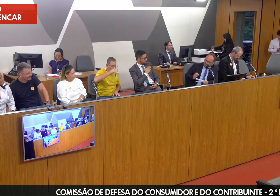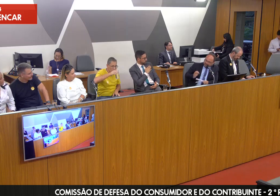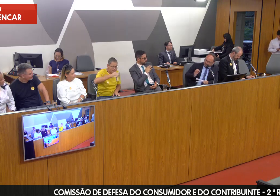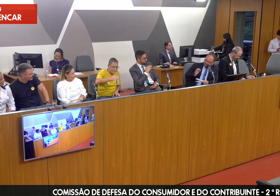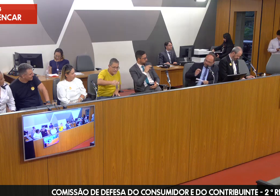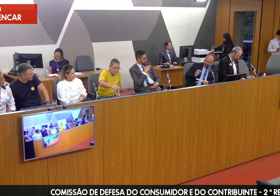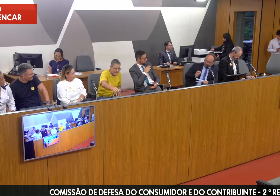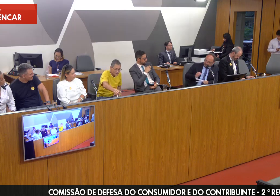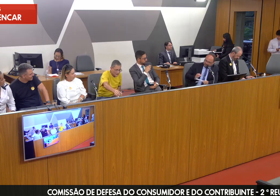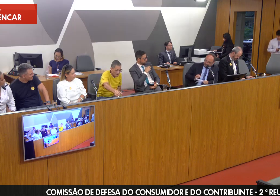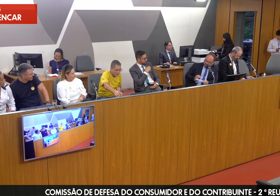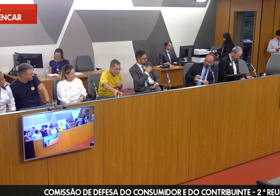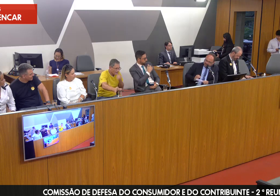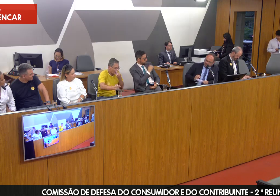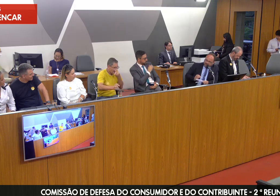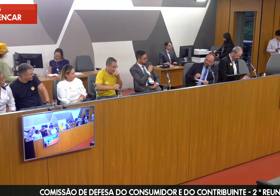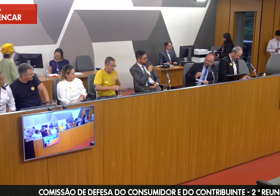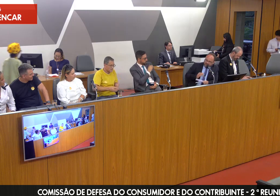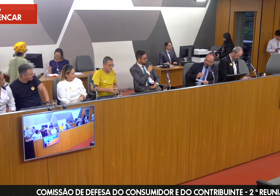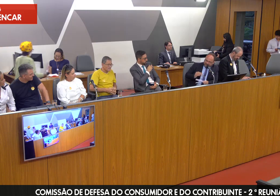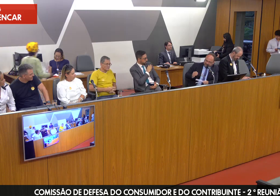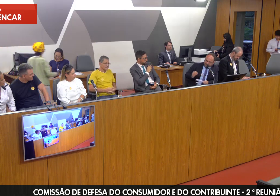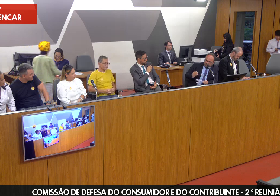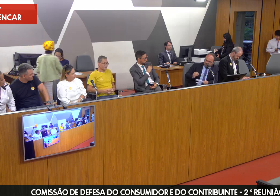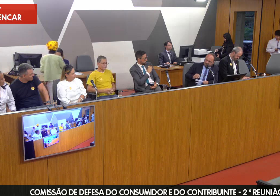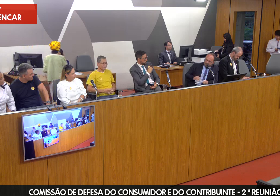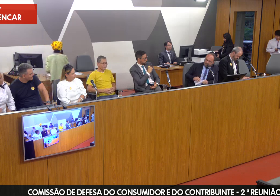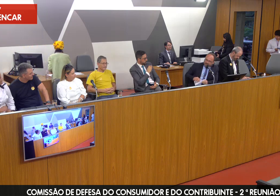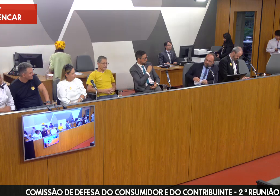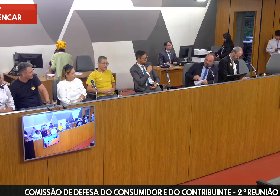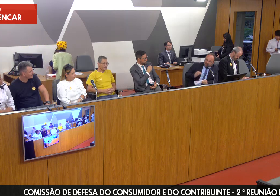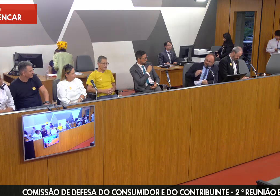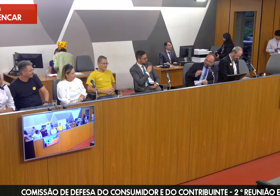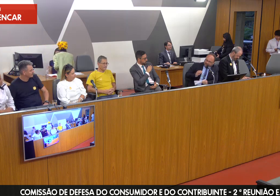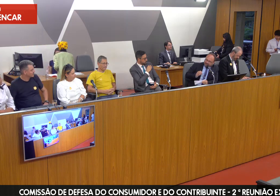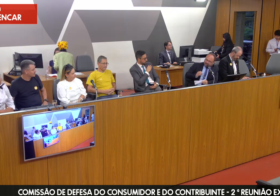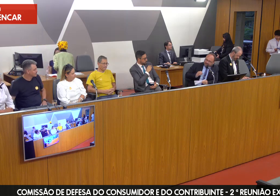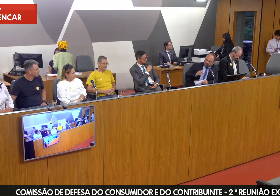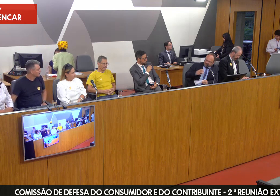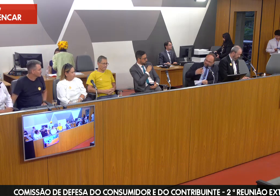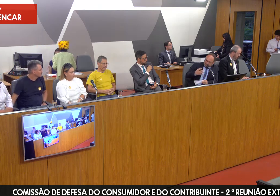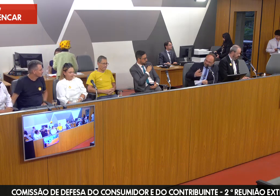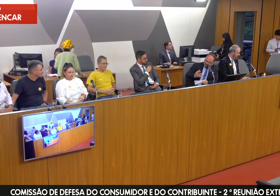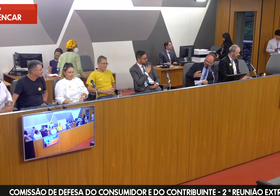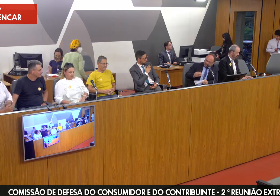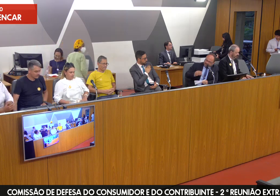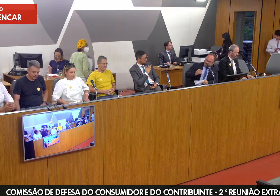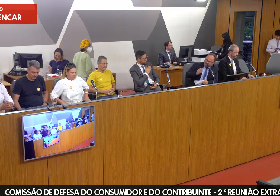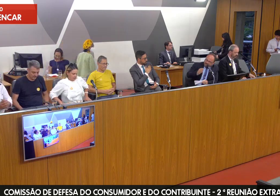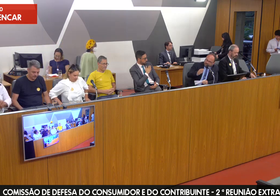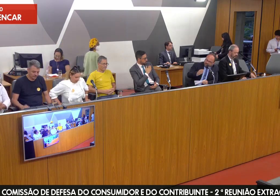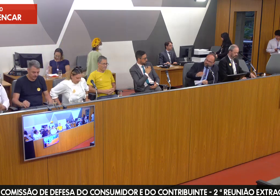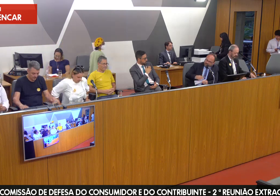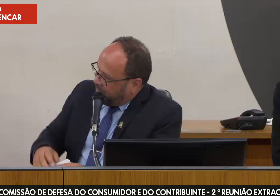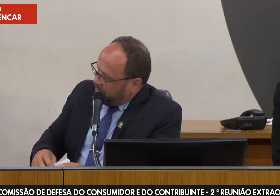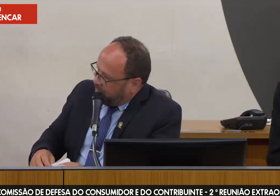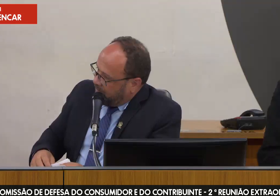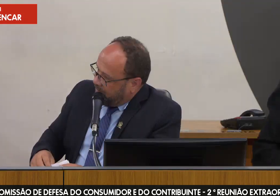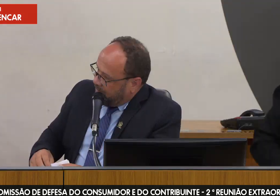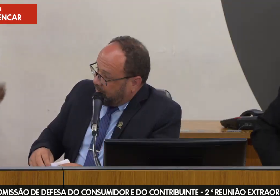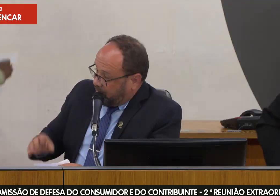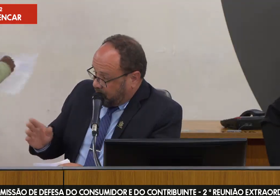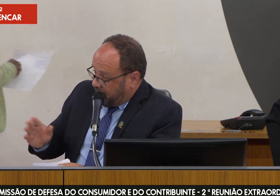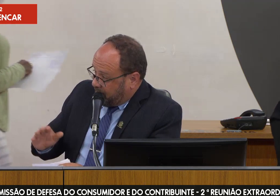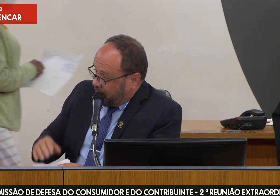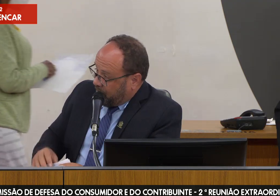consideração das pessoas que estão na mesa agora nesse retorno é uma palavra mais sistemática mas que a ponte caminho